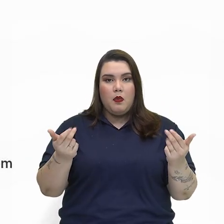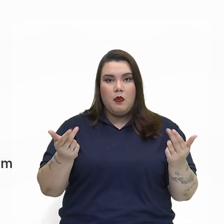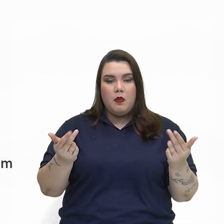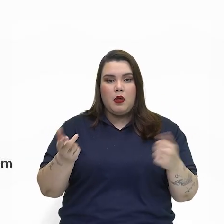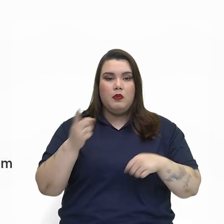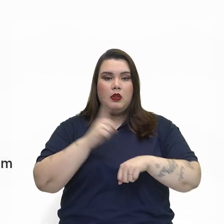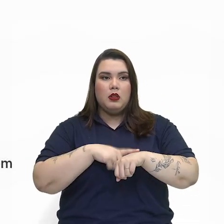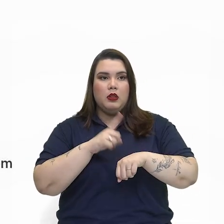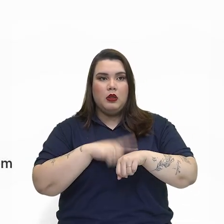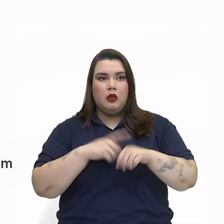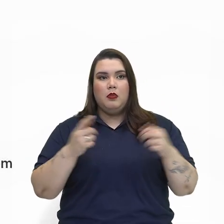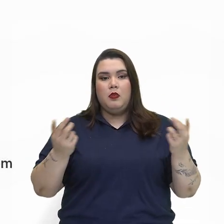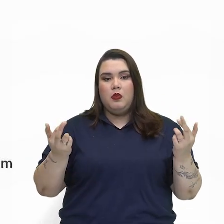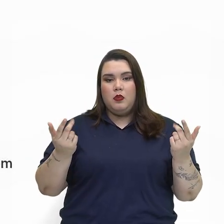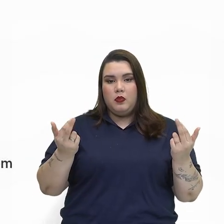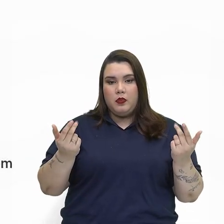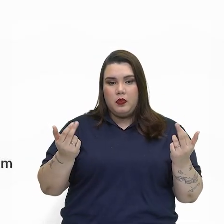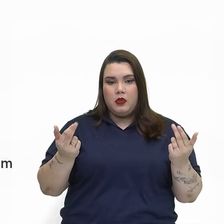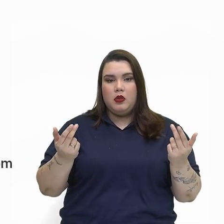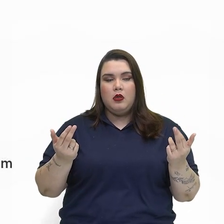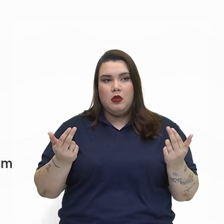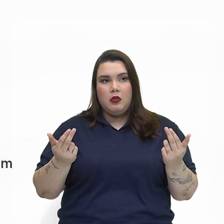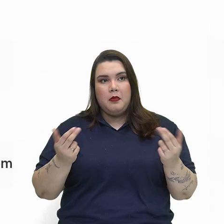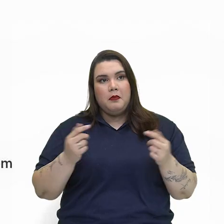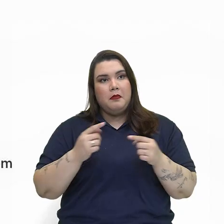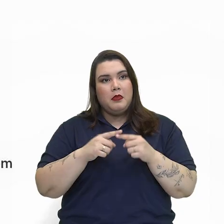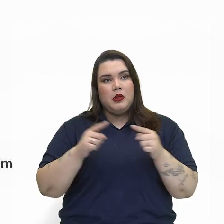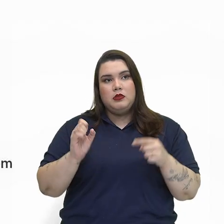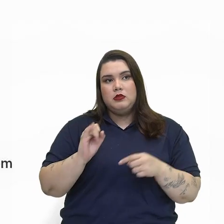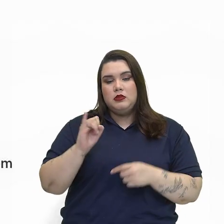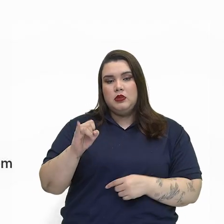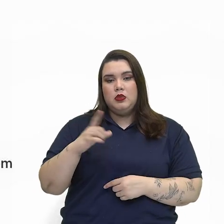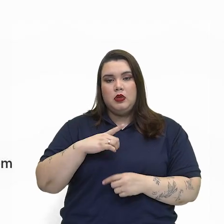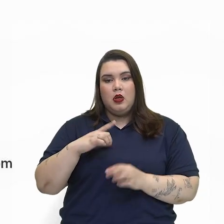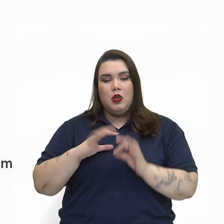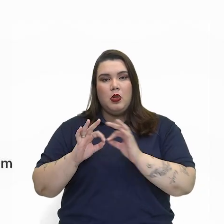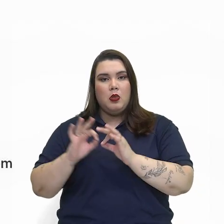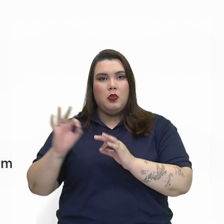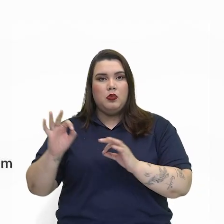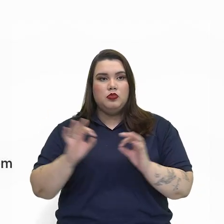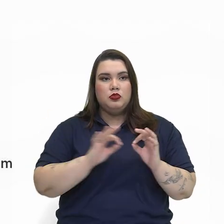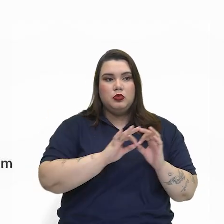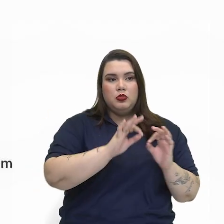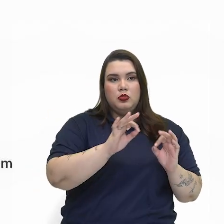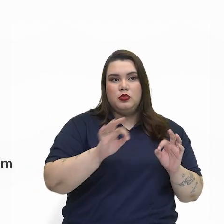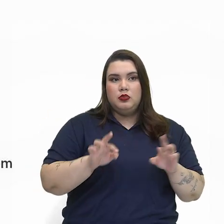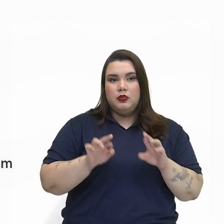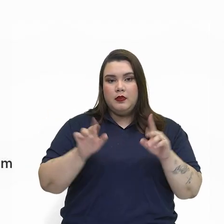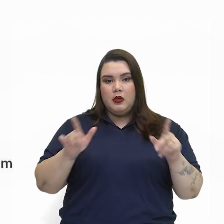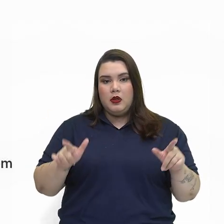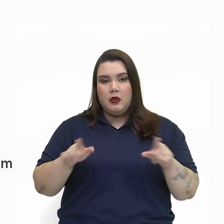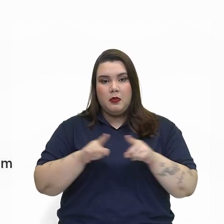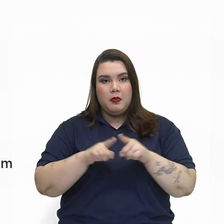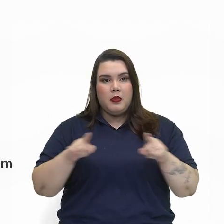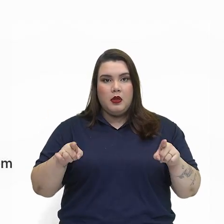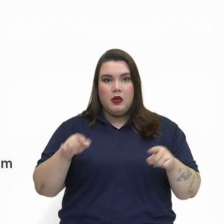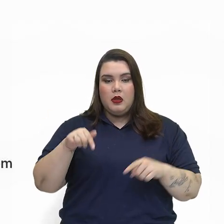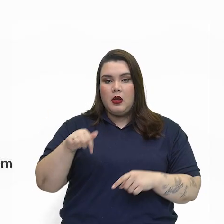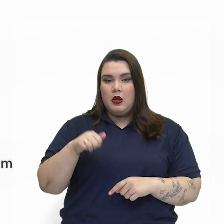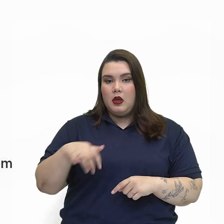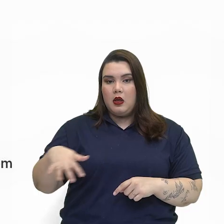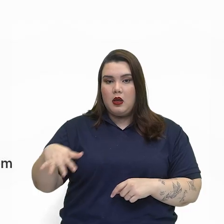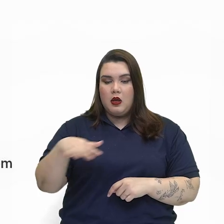que ele percorra uma distância diferente entre 2 pontos. Mas as áreas que ele